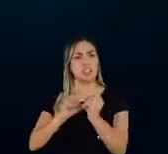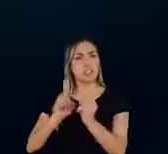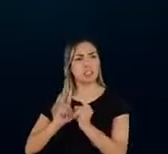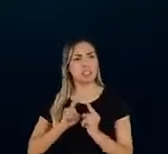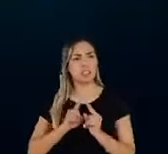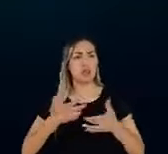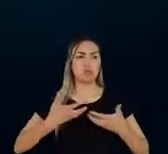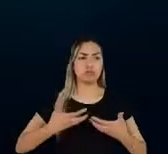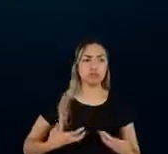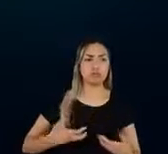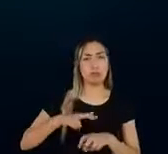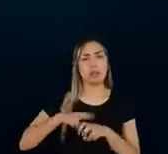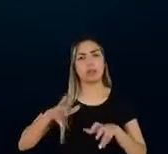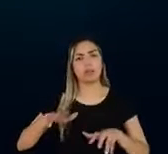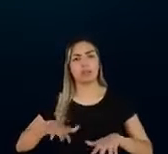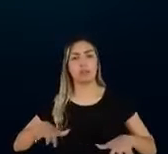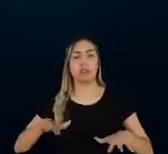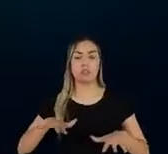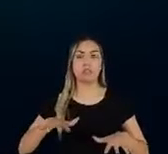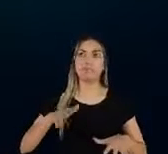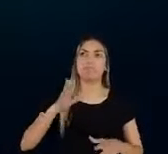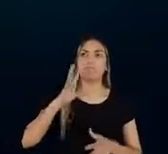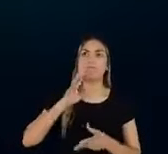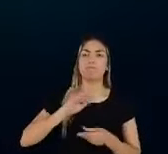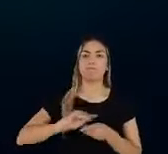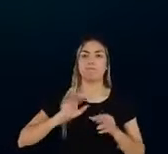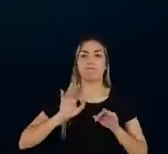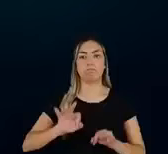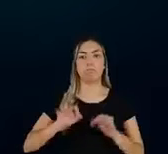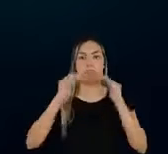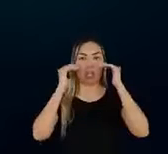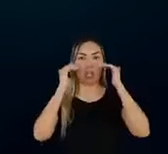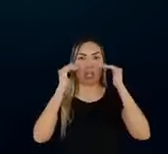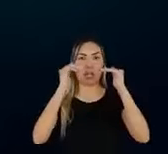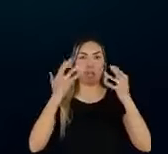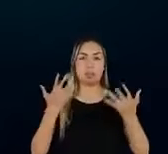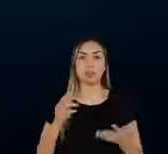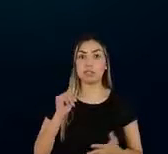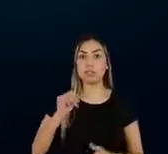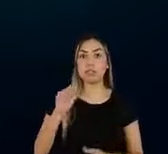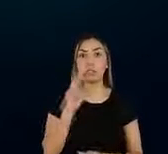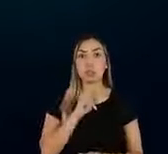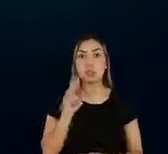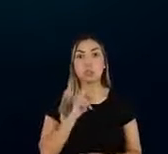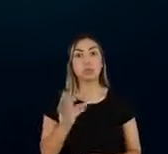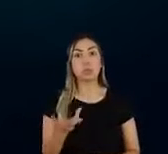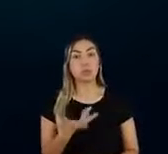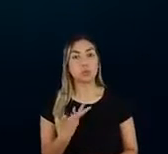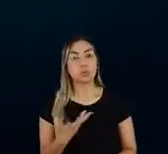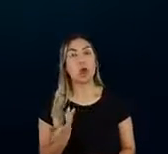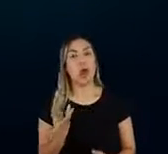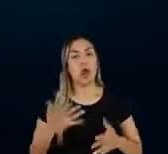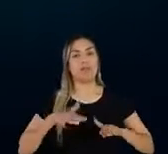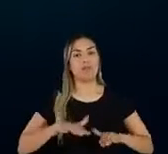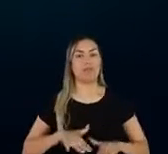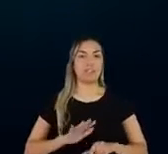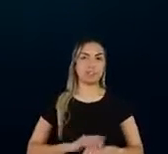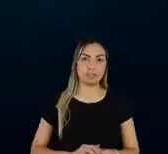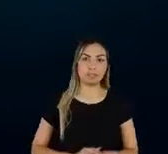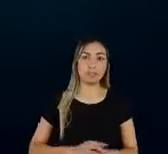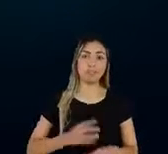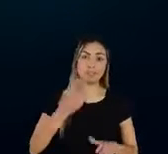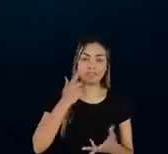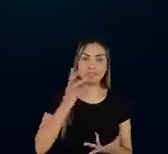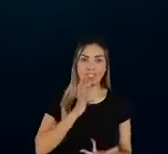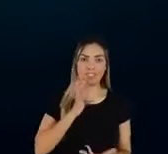tal tem conseguir amanhã as pessoas não tem nem respeito e só vão ficar se for uma emergência Então olha que legal a gente consegue conversar com